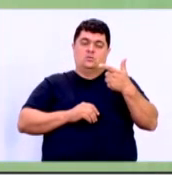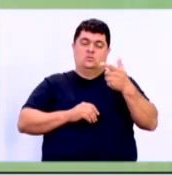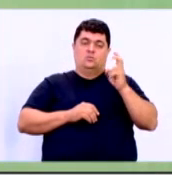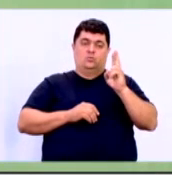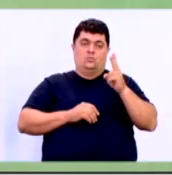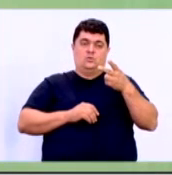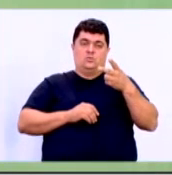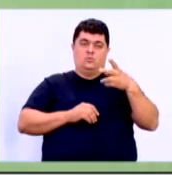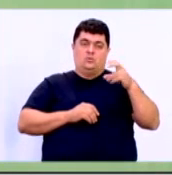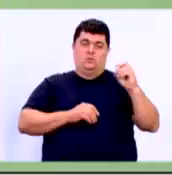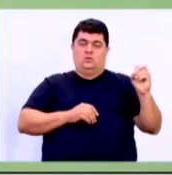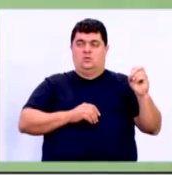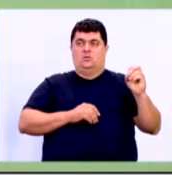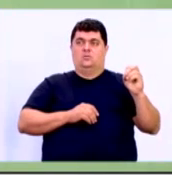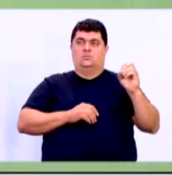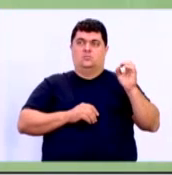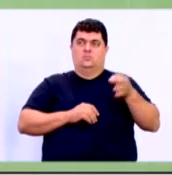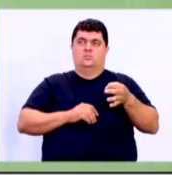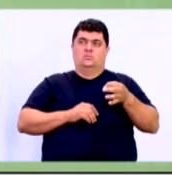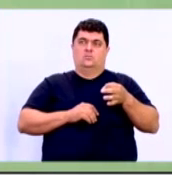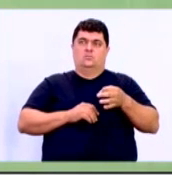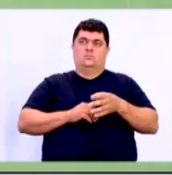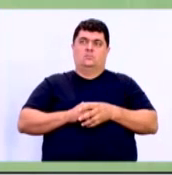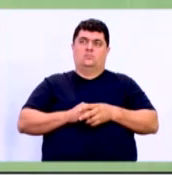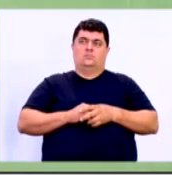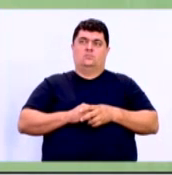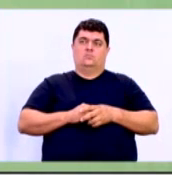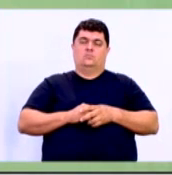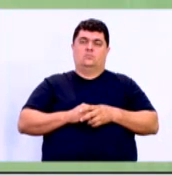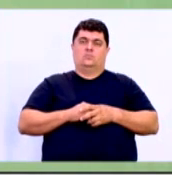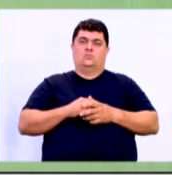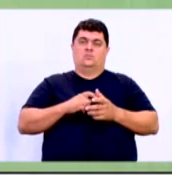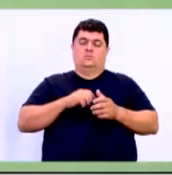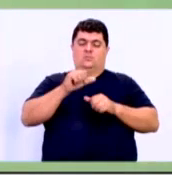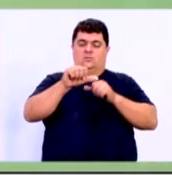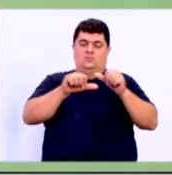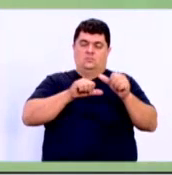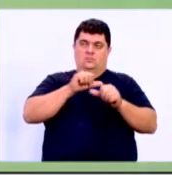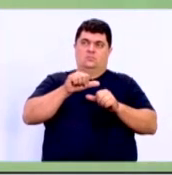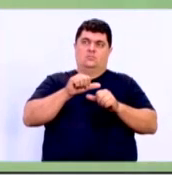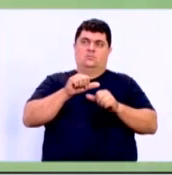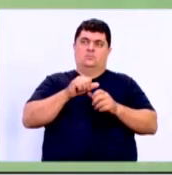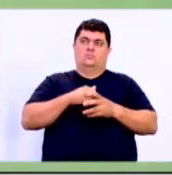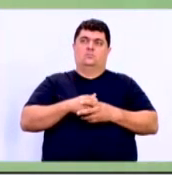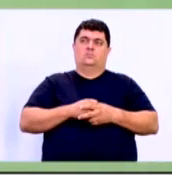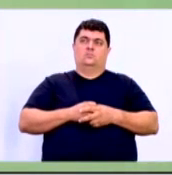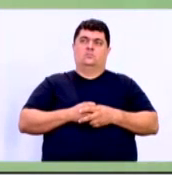2.500 unidades, certo? Então o que eu tenho que fazer? Vamos lá.